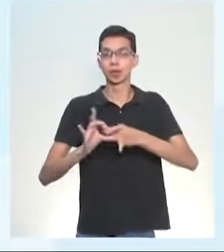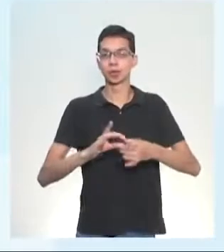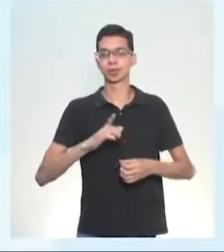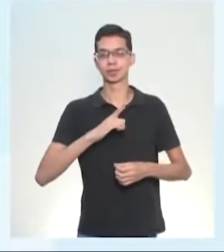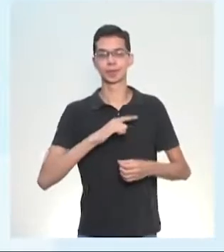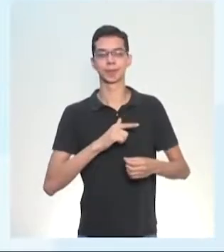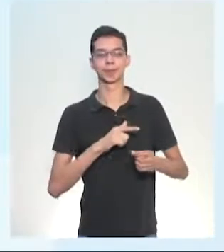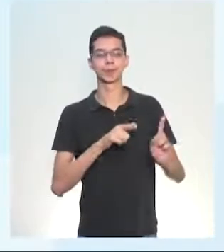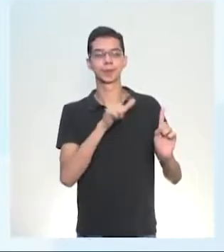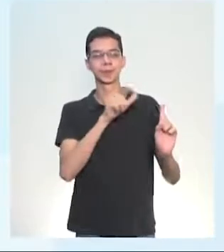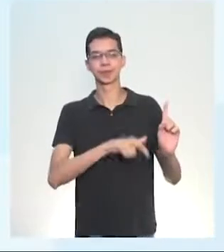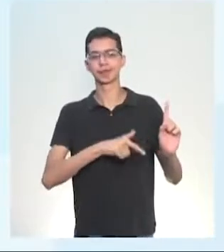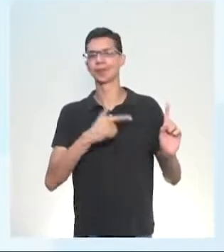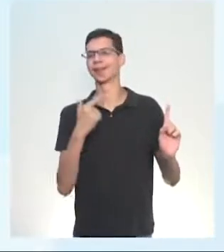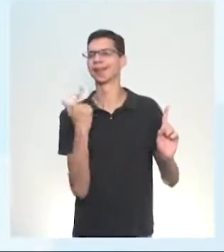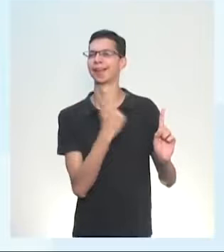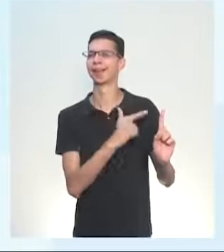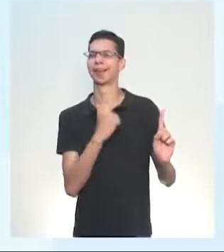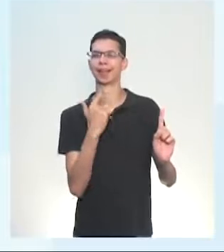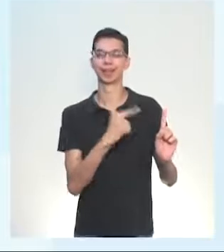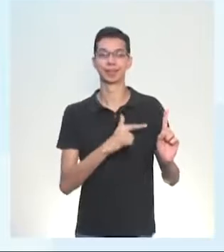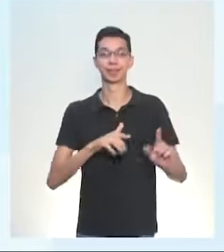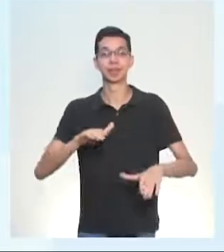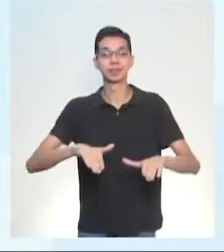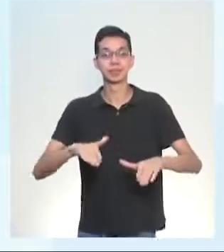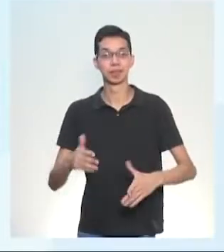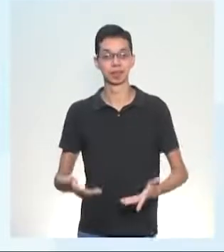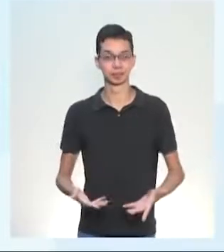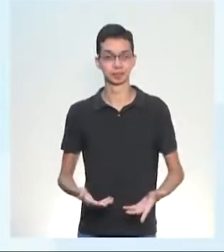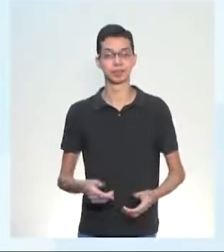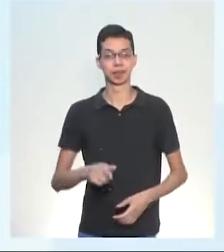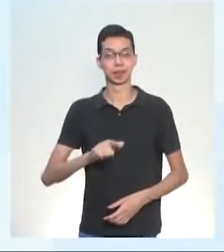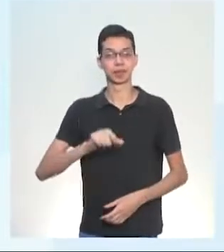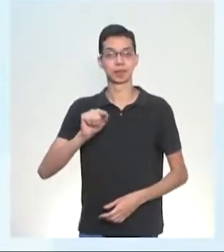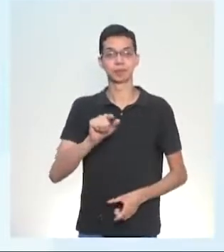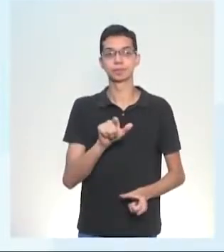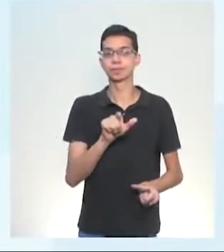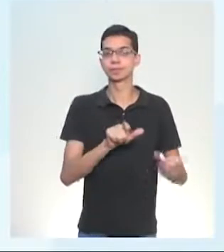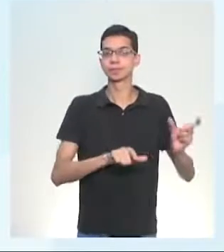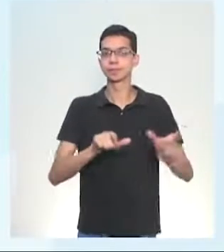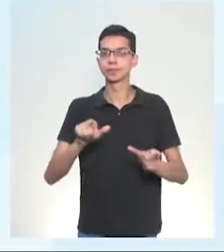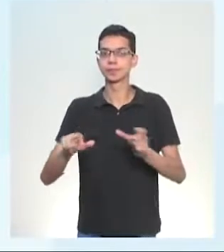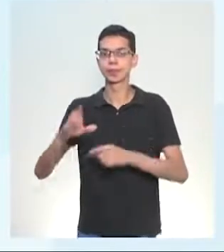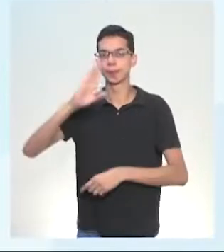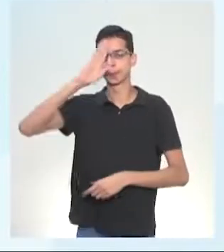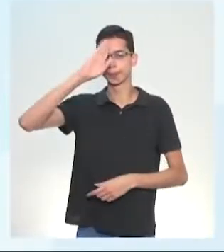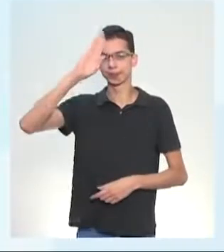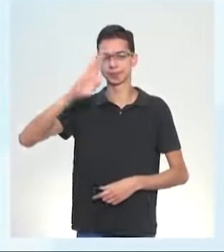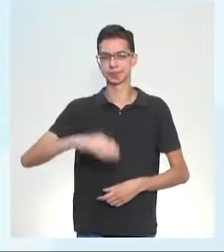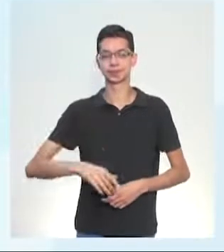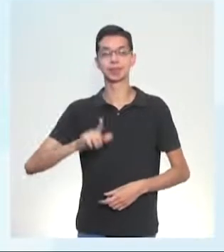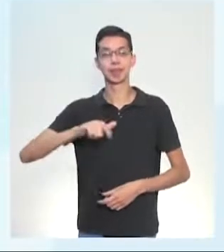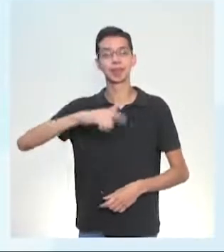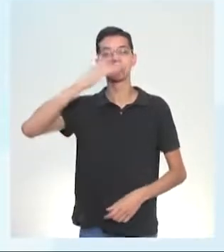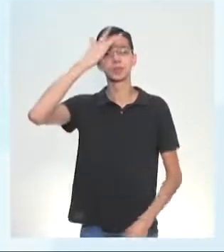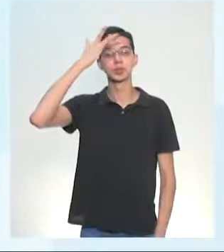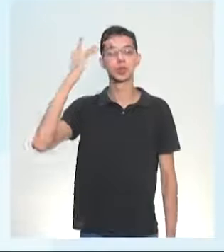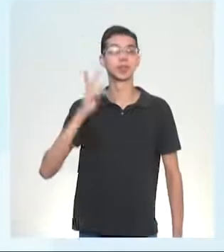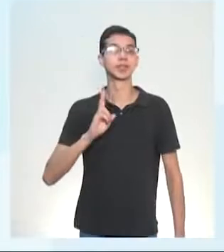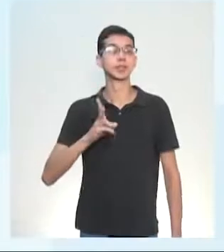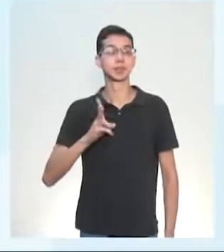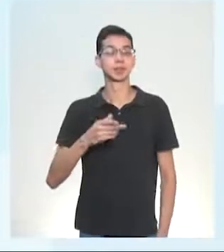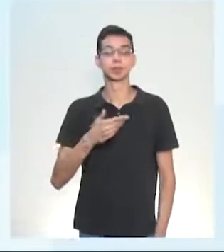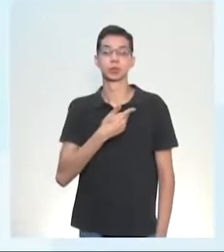tá? Ela parte para os personagens principais, são geralmente figuras públicas. São